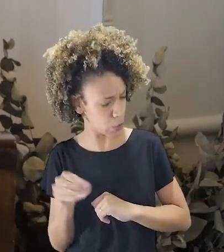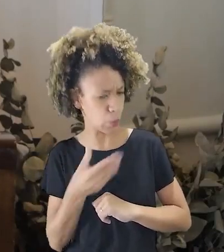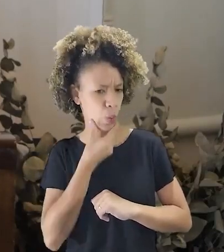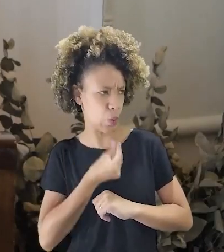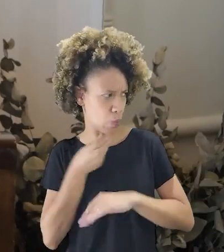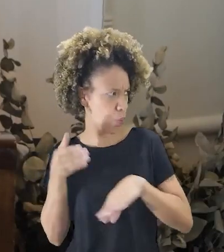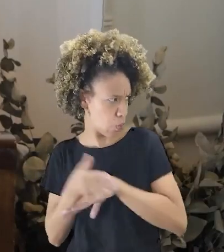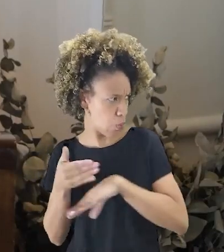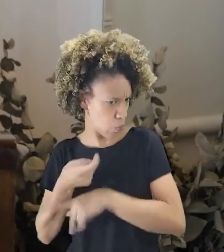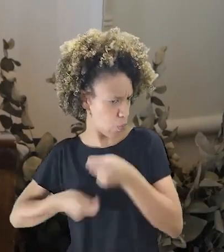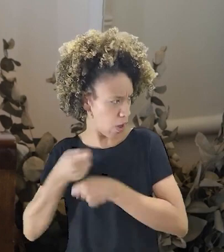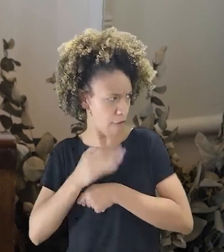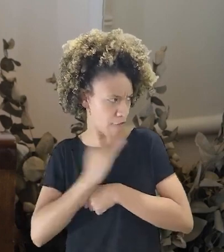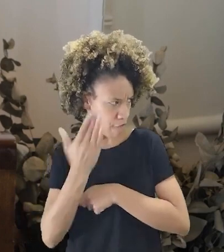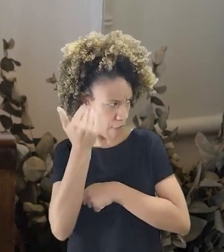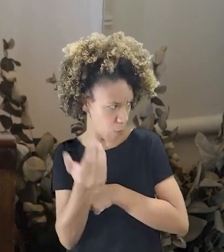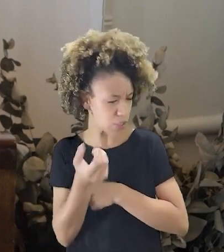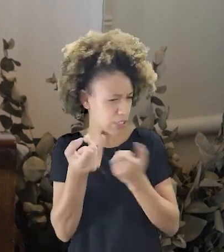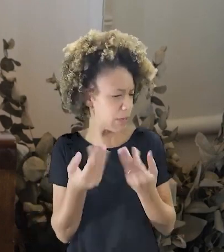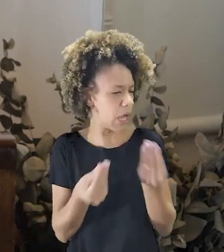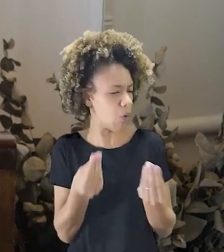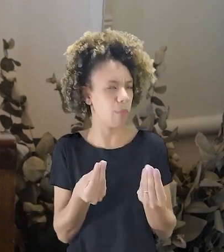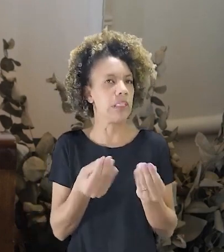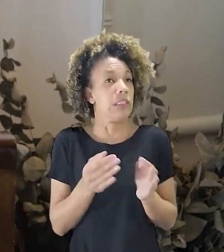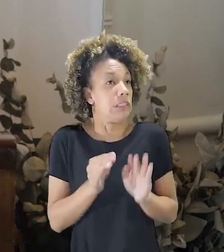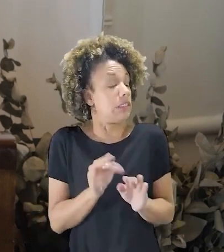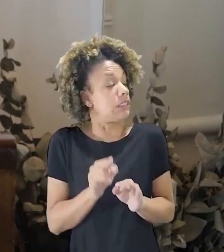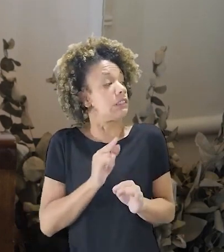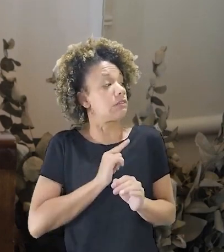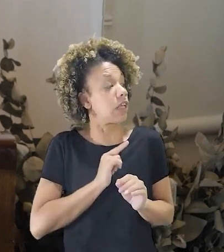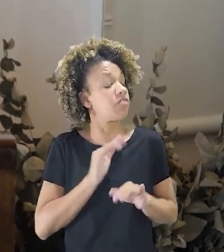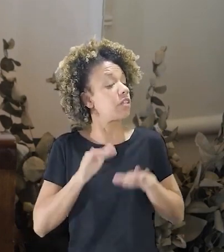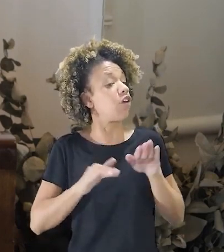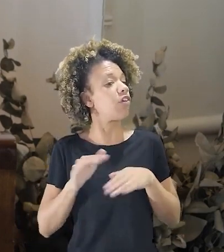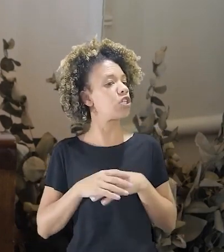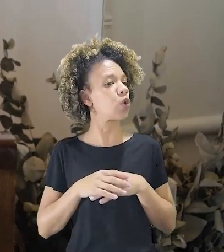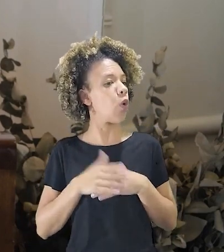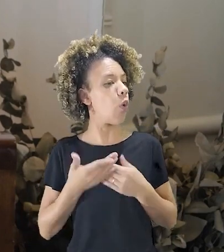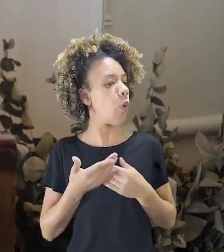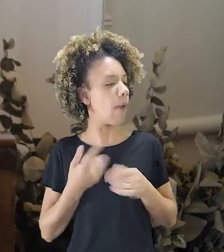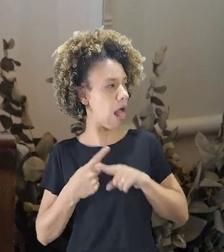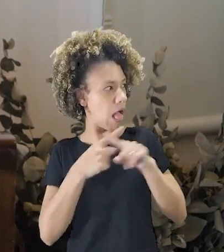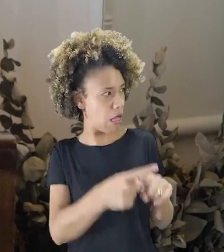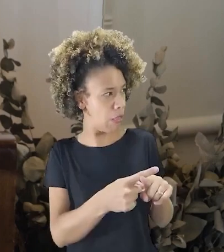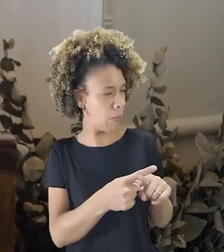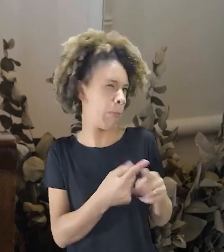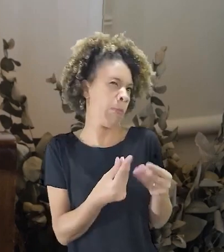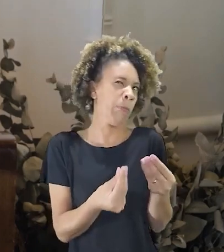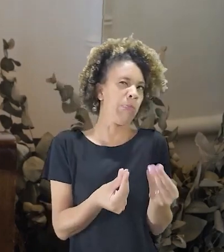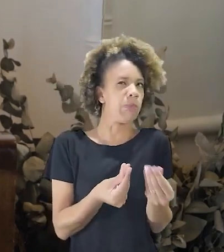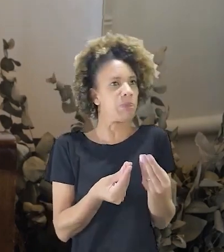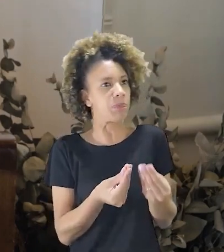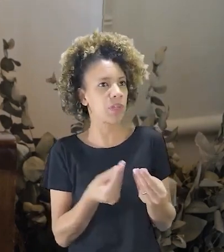eu queria que você me explicasse como é que funcionam esses bastidores. E isso gerou talvez uma represália